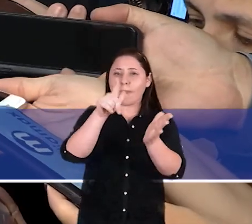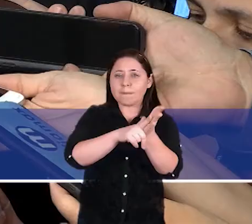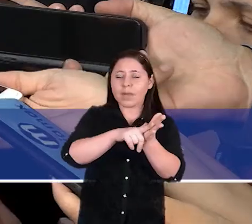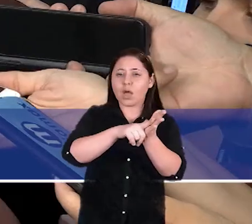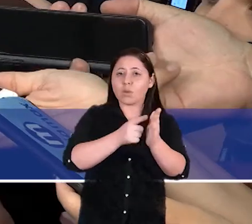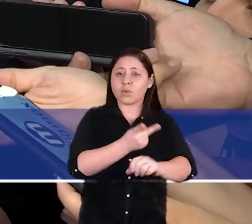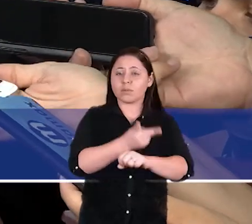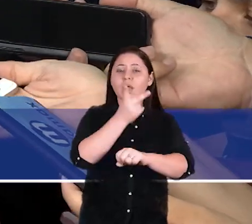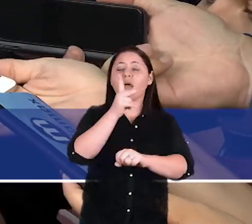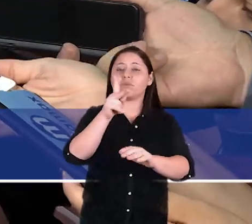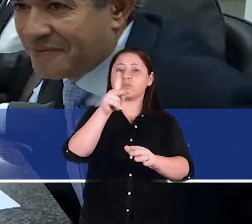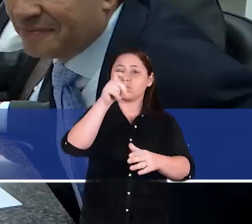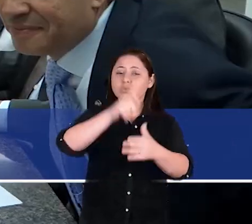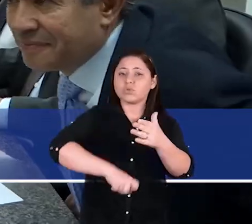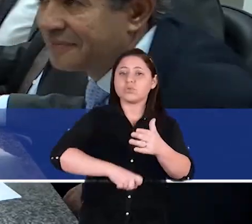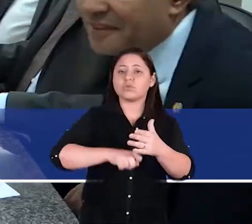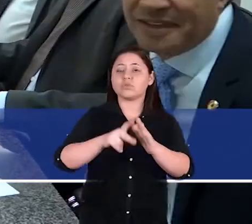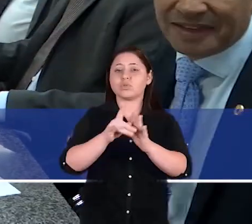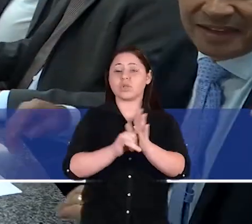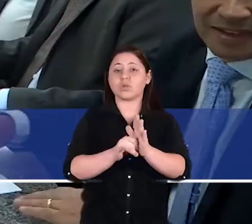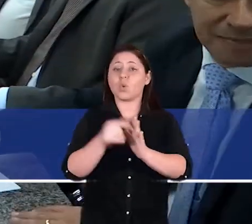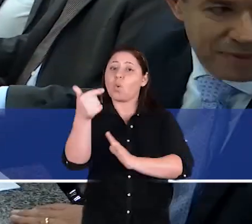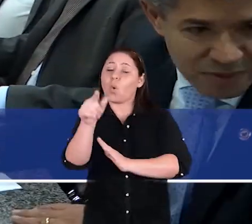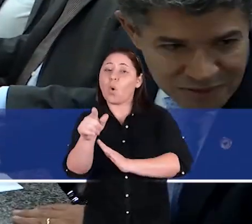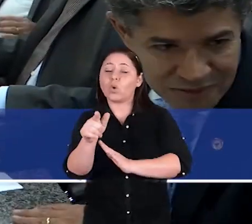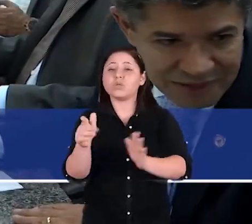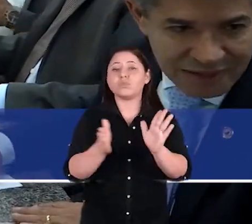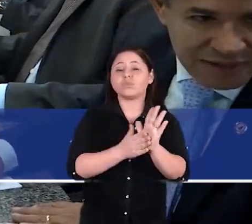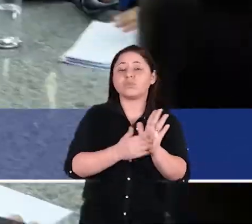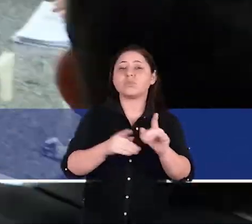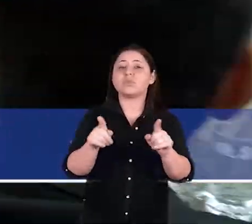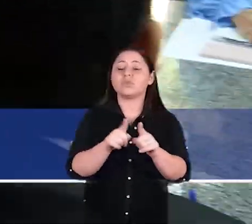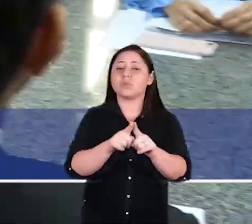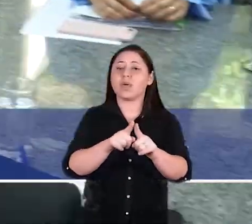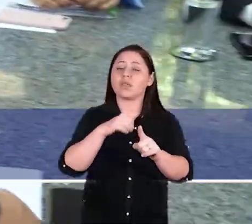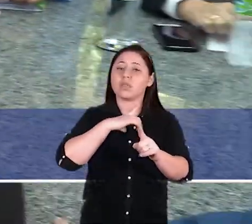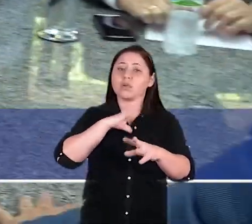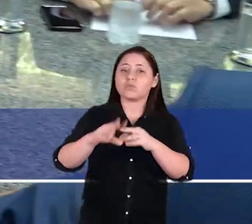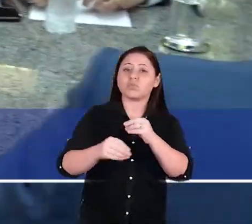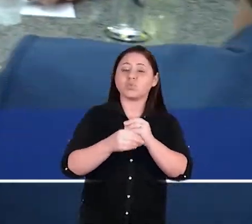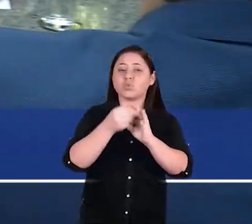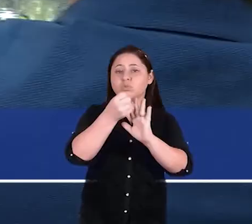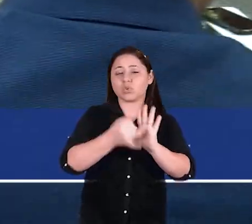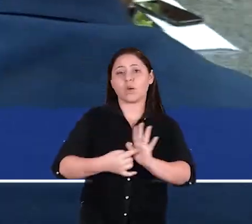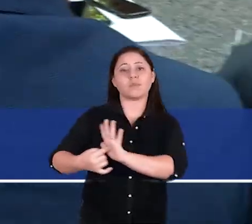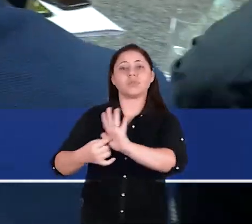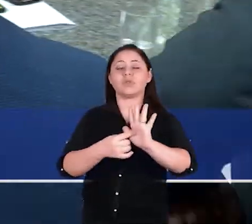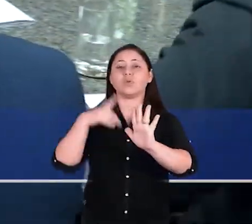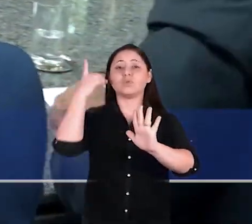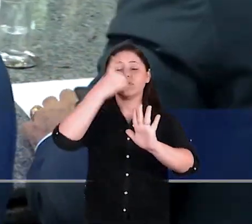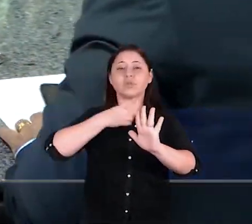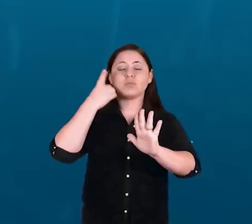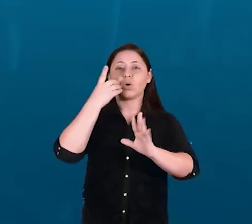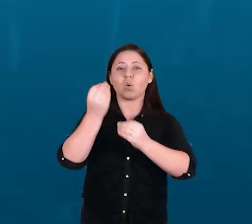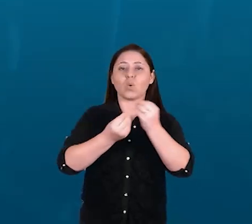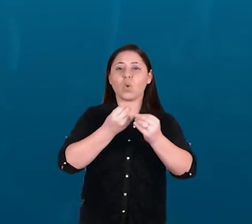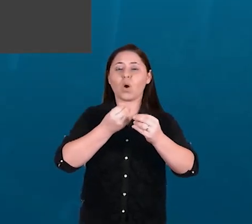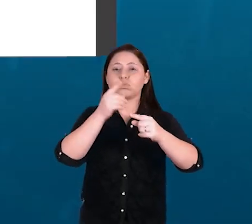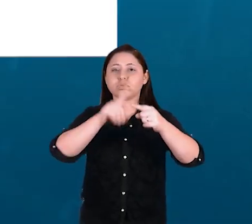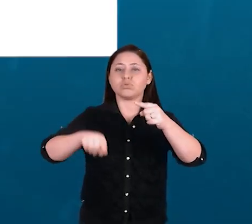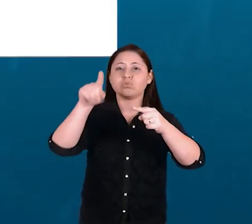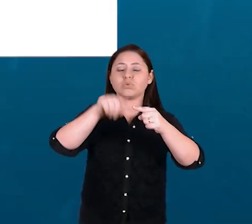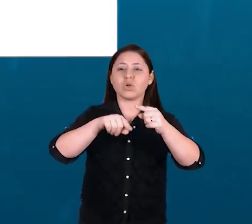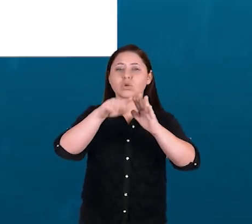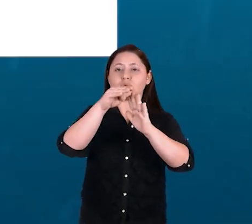isso, protocolamos o projeto. Outras propostas de natureza fiscal compõem o pacote de medidas apresentadas aos deputados, como